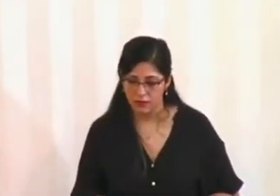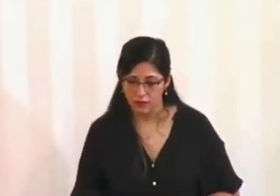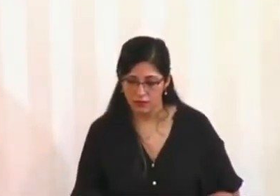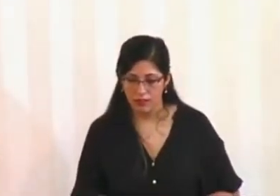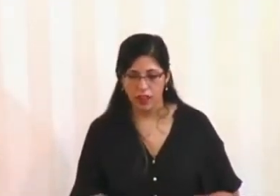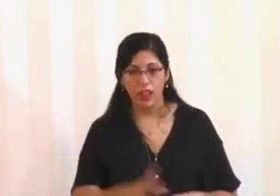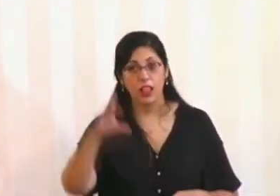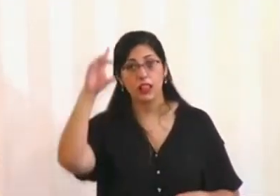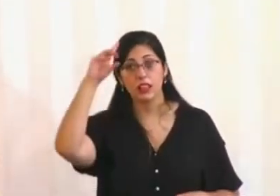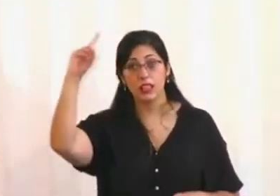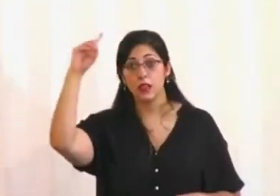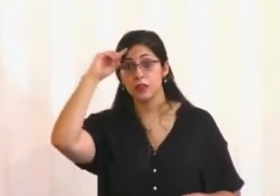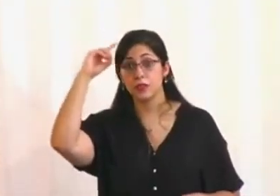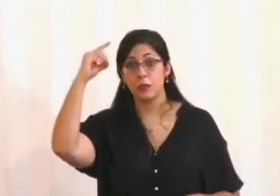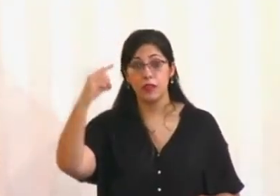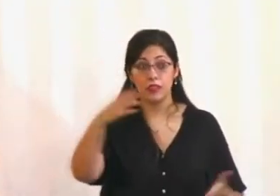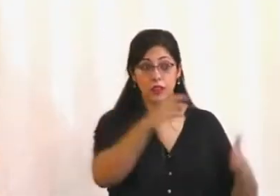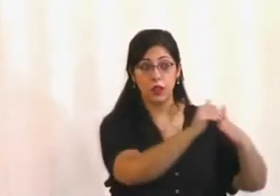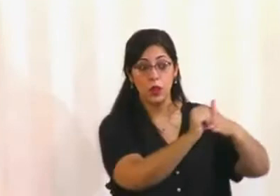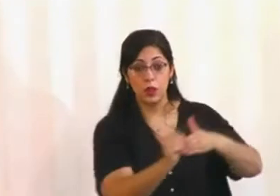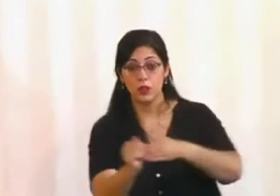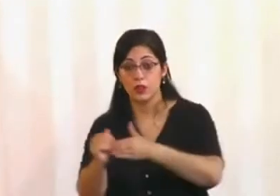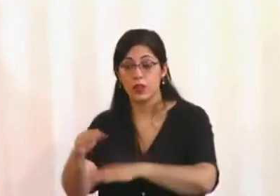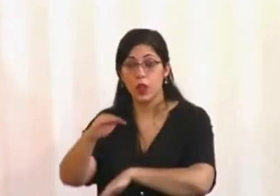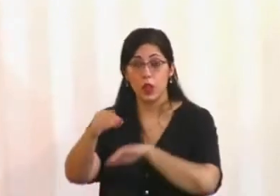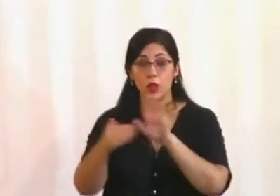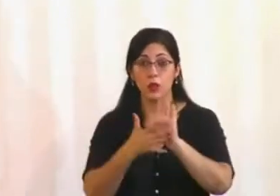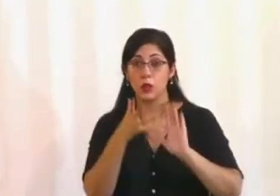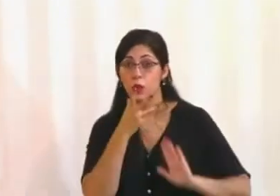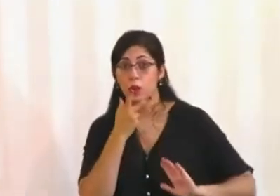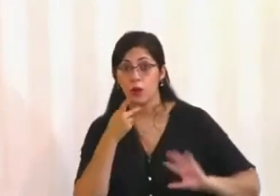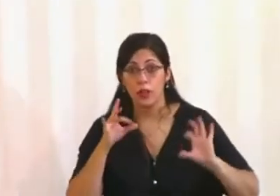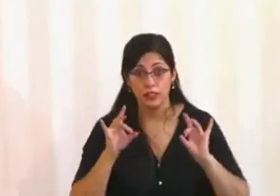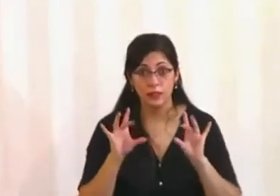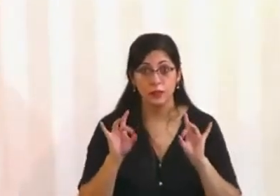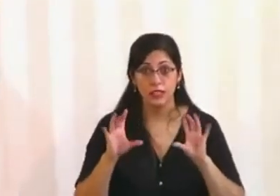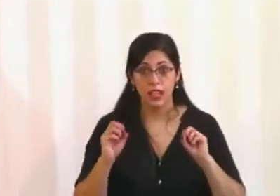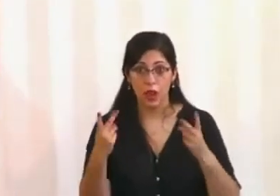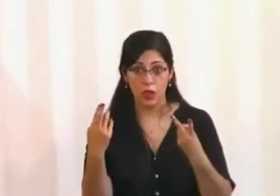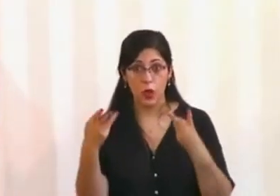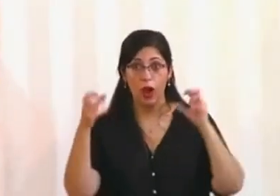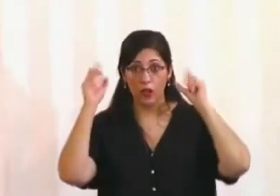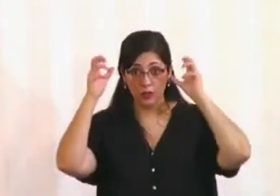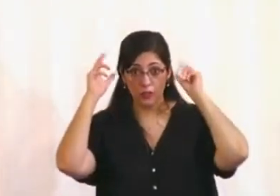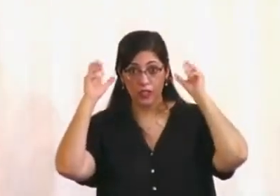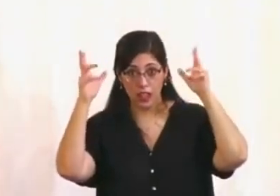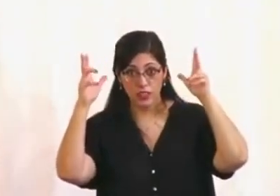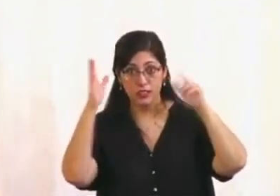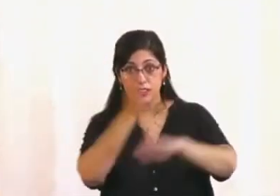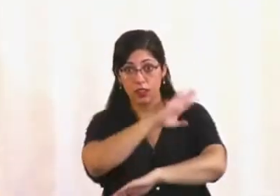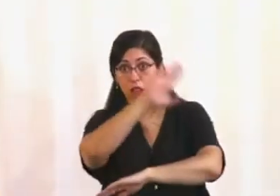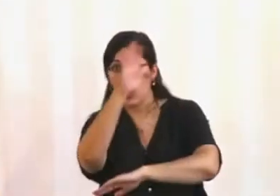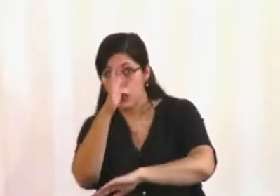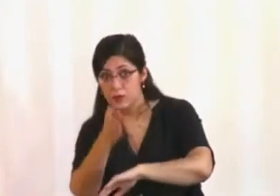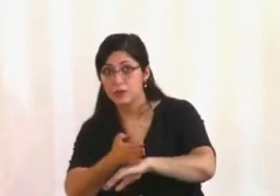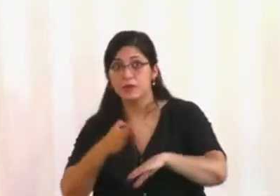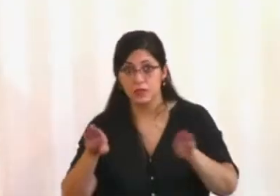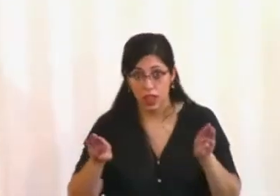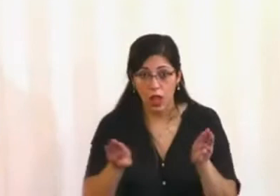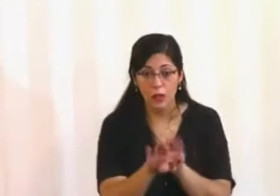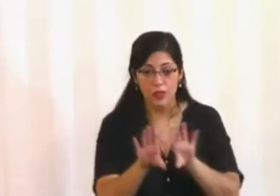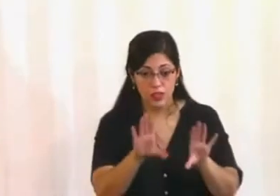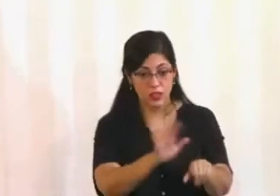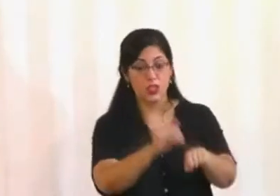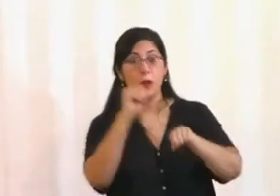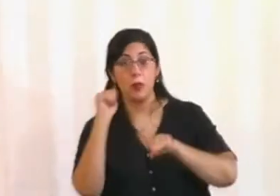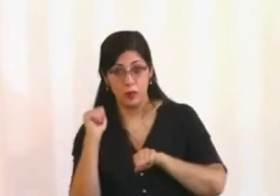profeta para aquela região, Deus que o está conduzindo para um lugar especial, que foi na vida de Moisés, lá no Monte Horebe. Foi lá que o Senhor